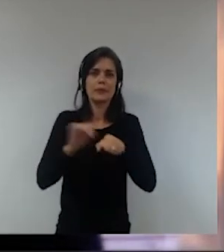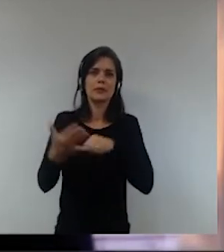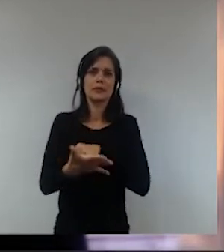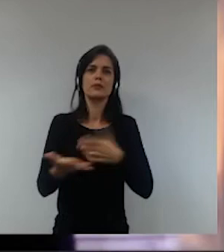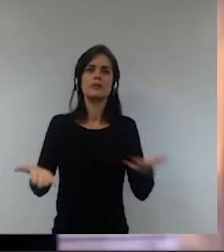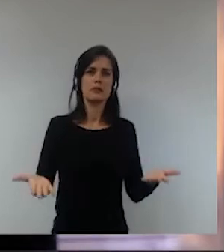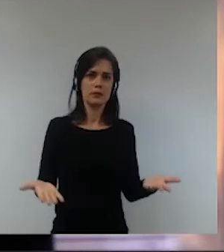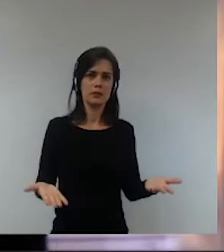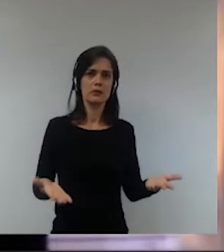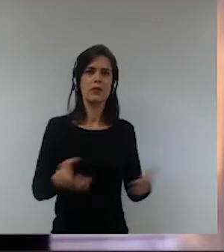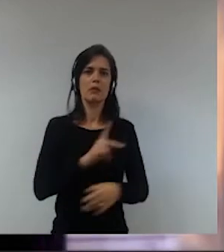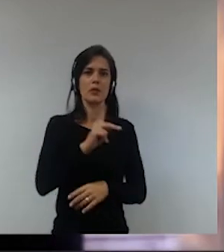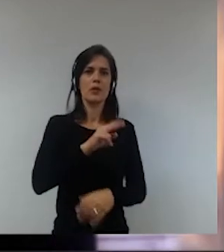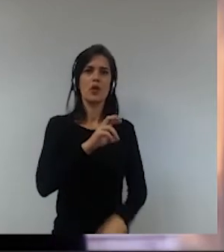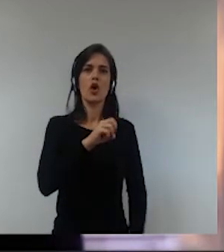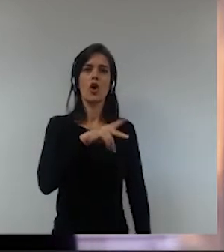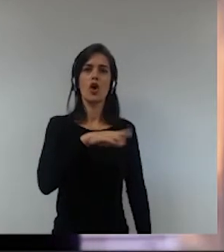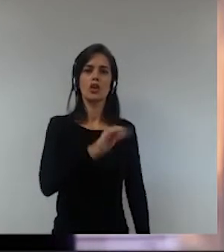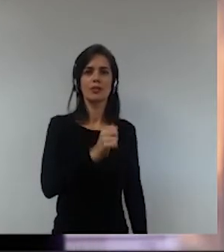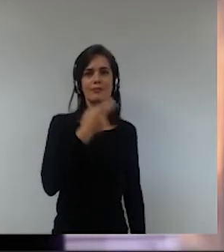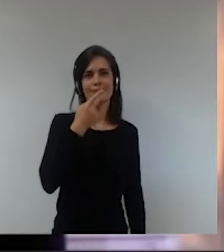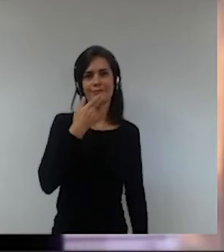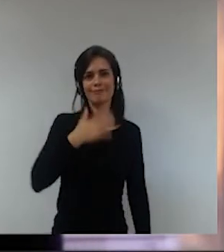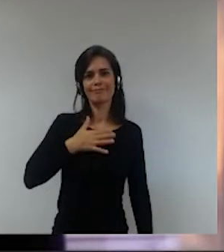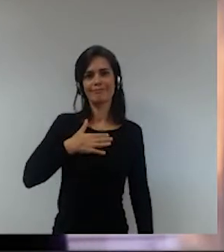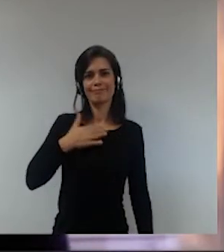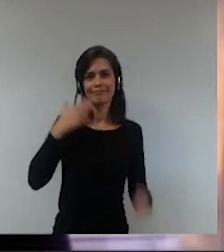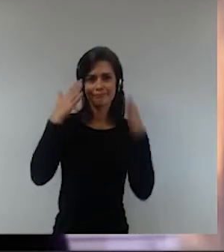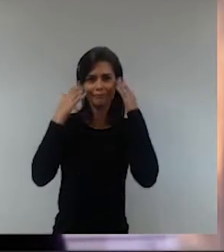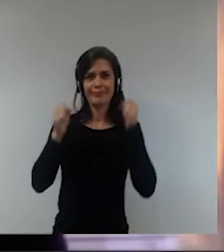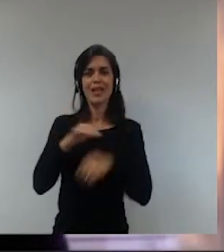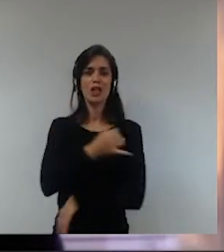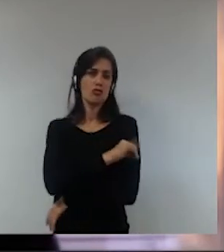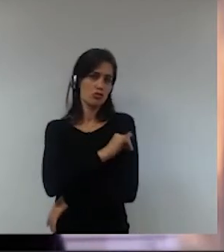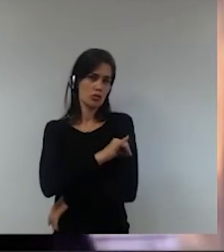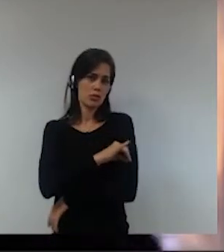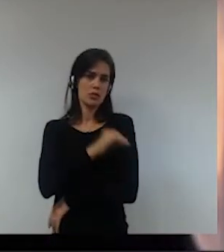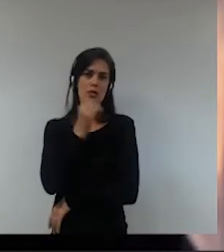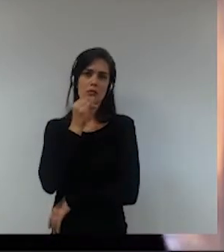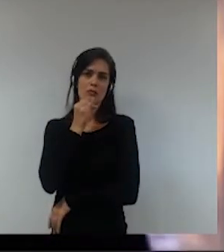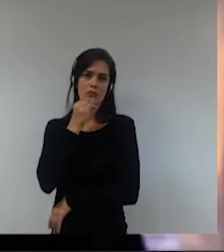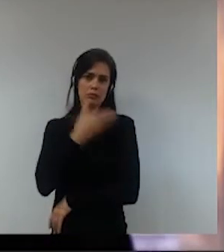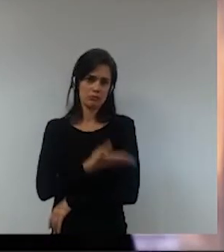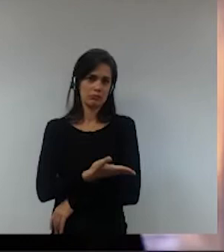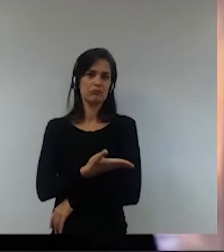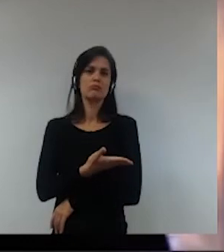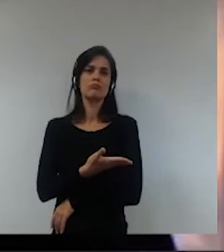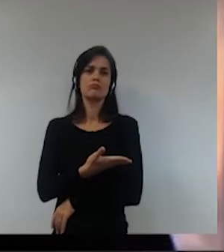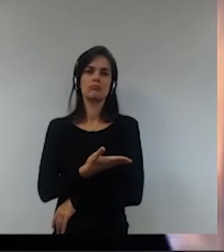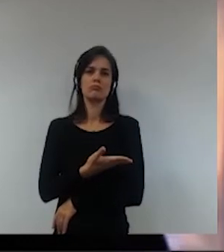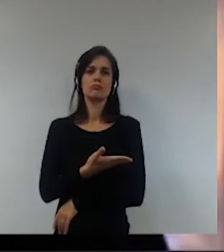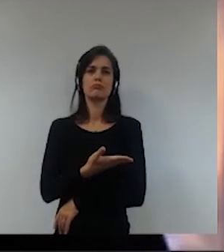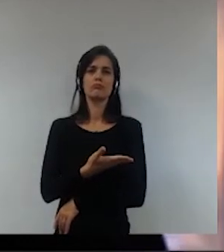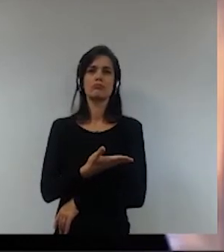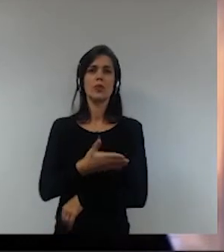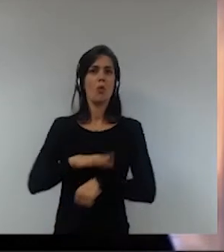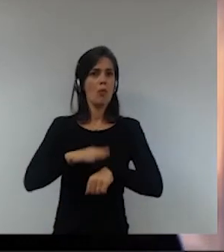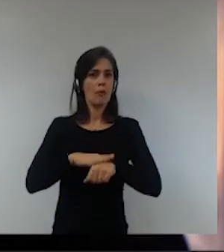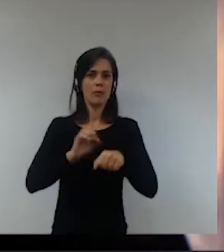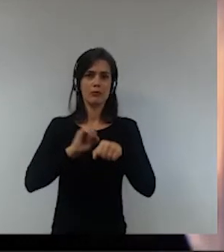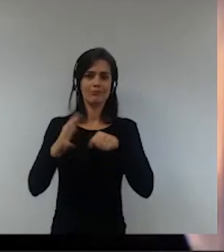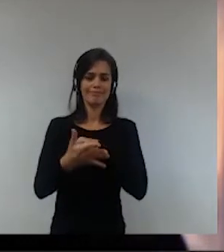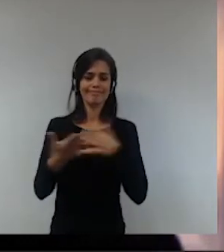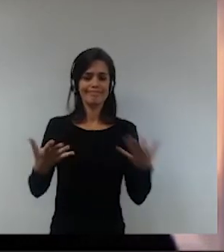caso, também citado pela professora Rogéria, é do meu tribunal, o Tribunal do Estado do Rio de Janeiro, Tribunal de Justiça do Estado do Rio de Janeiro, que no meio da pandemia,